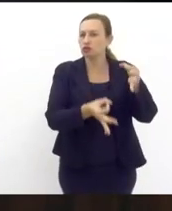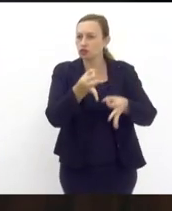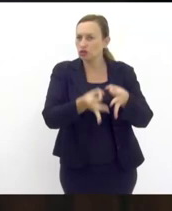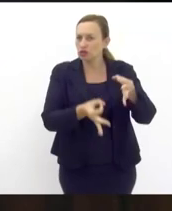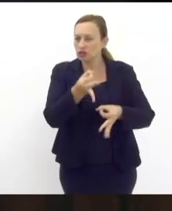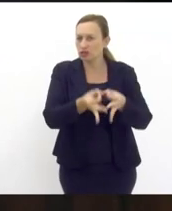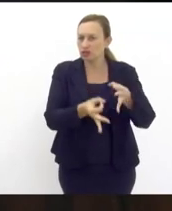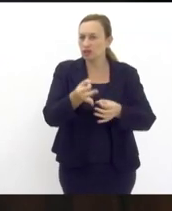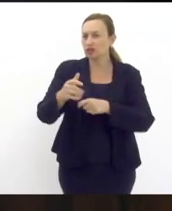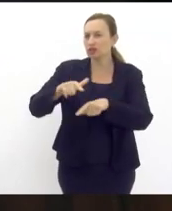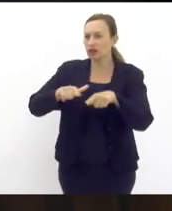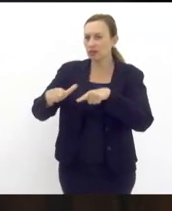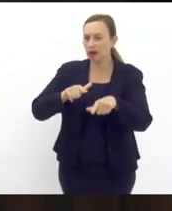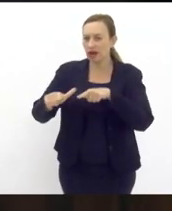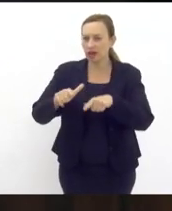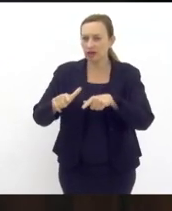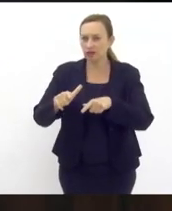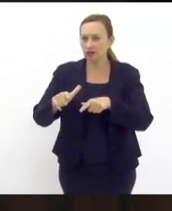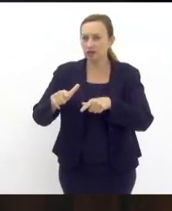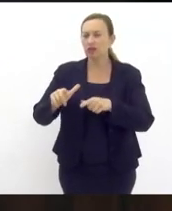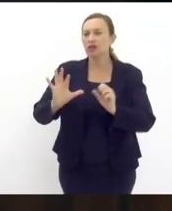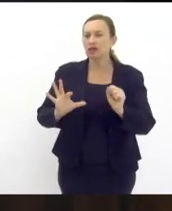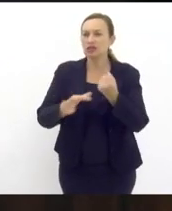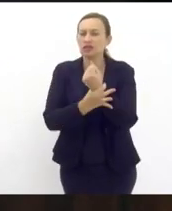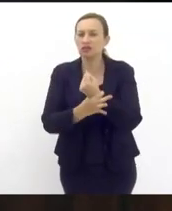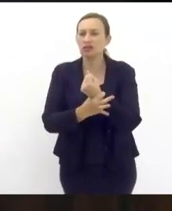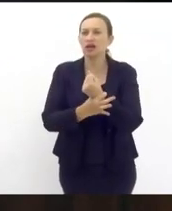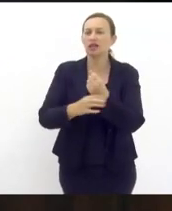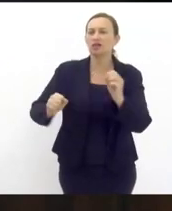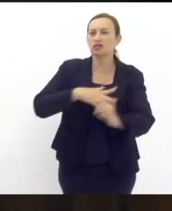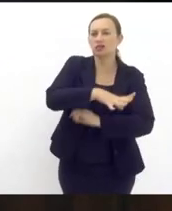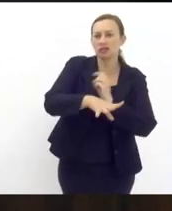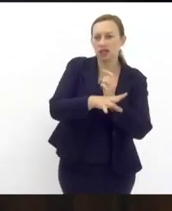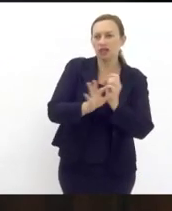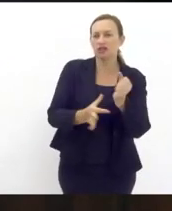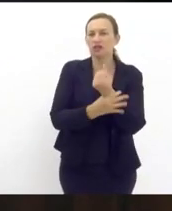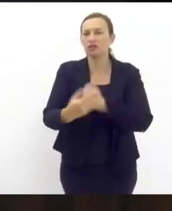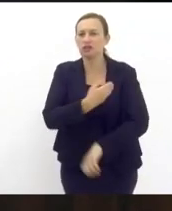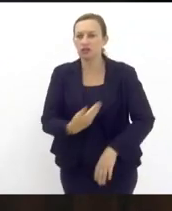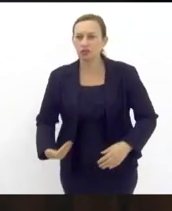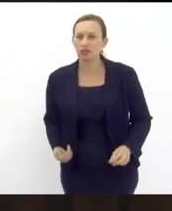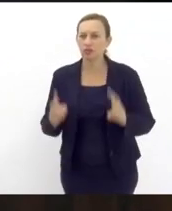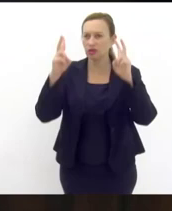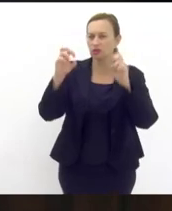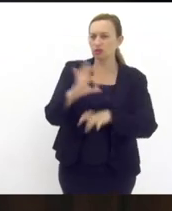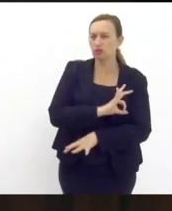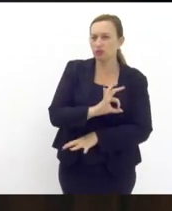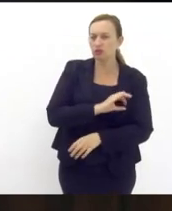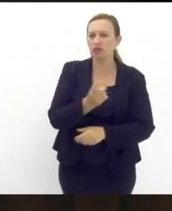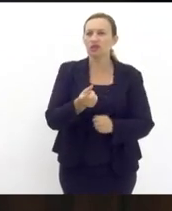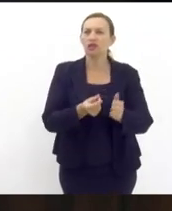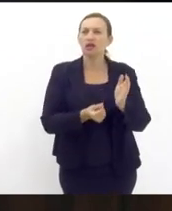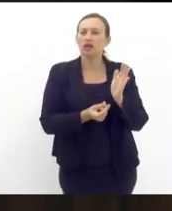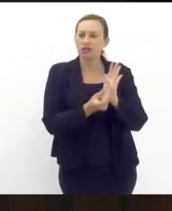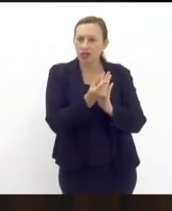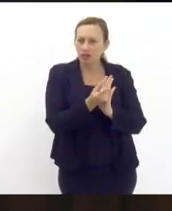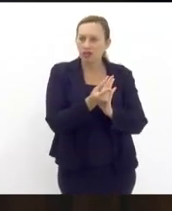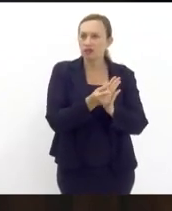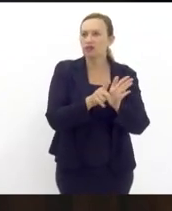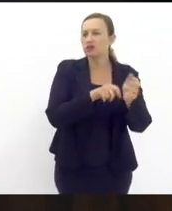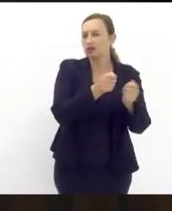de trabalho legislação social Seguridade Social de Segurança Pública é assunto de polícia de orçamento Finanças